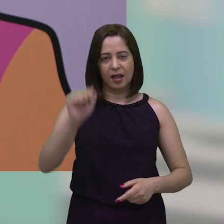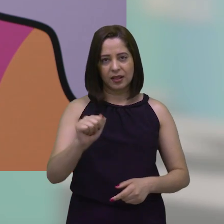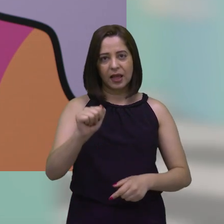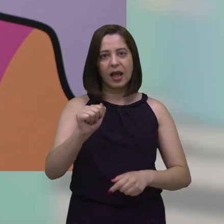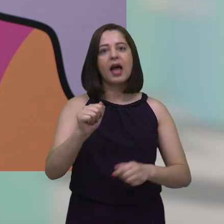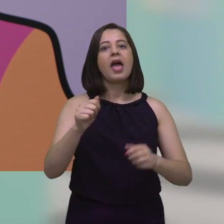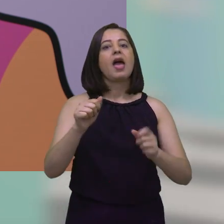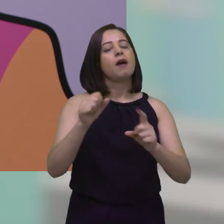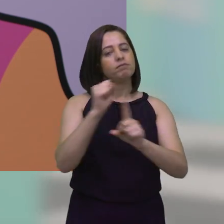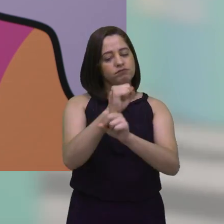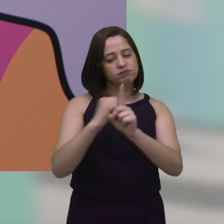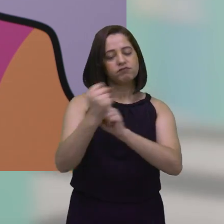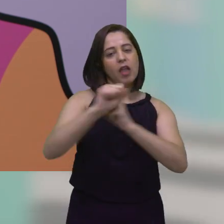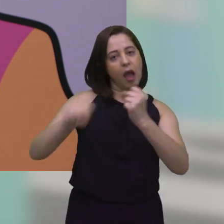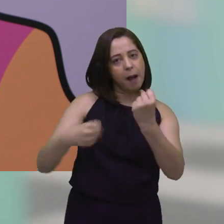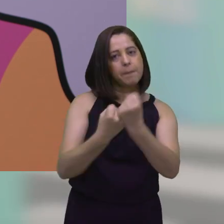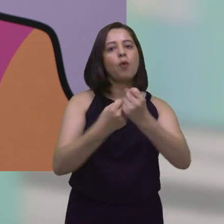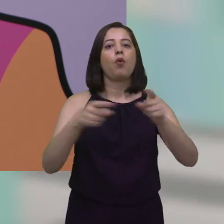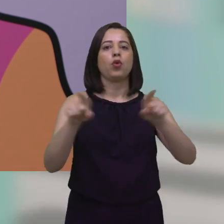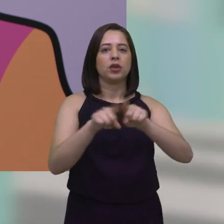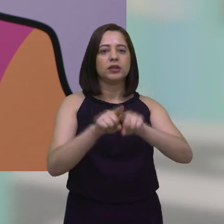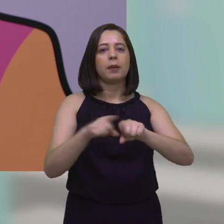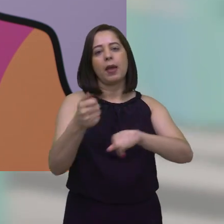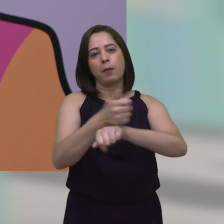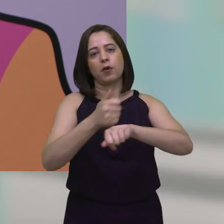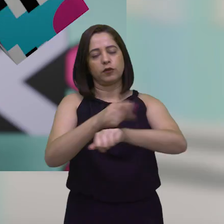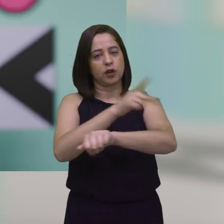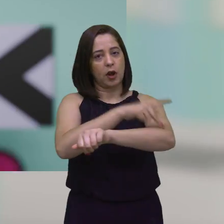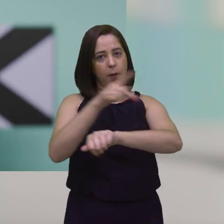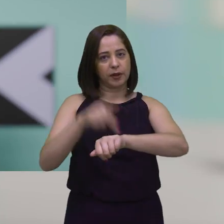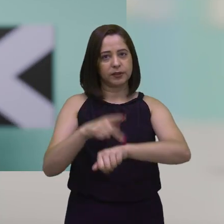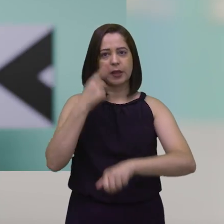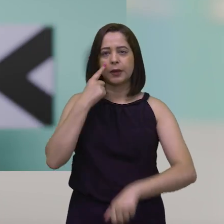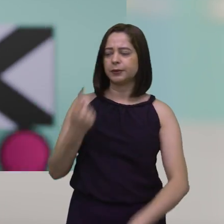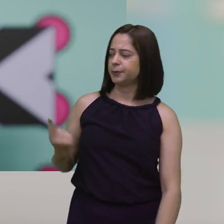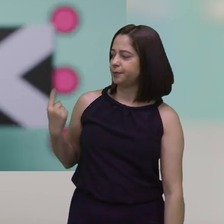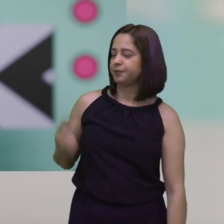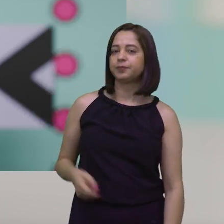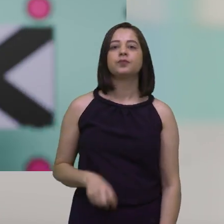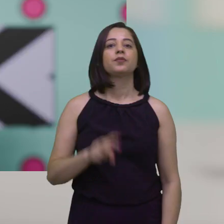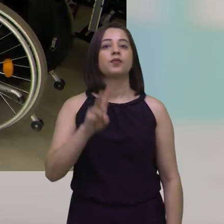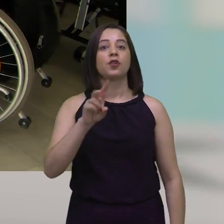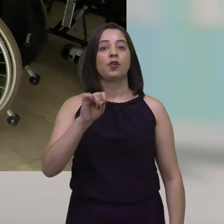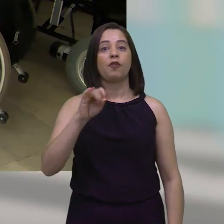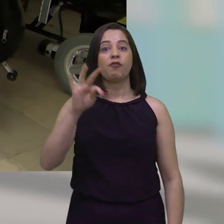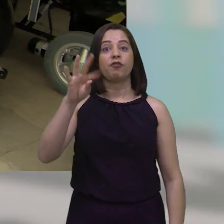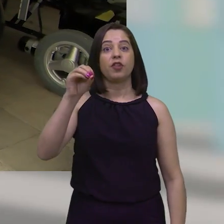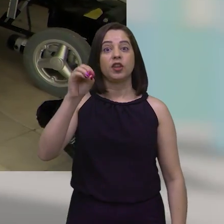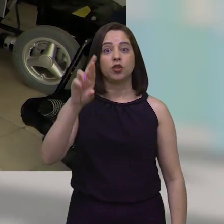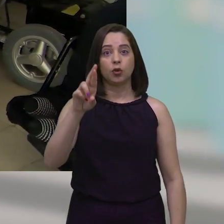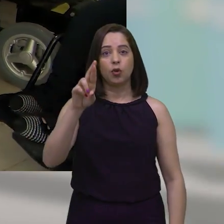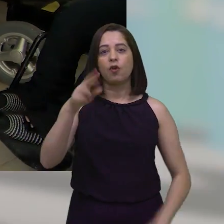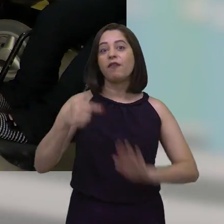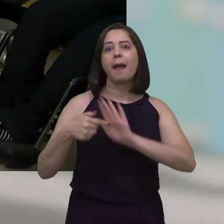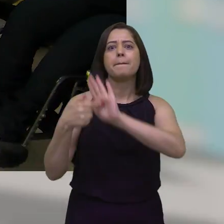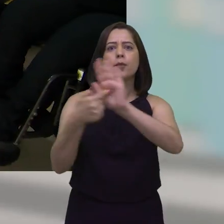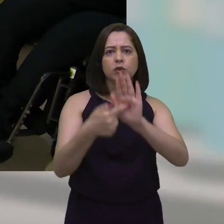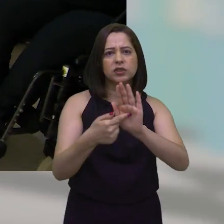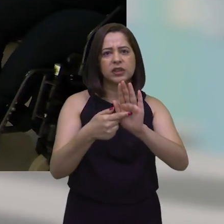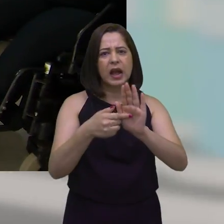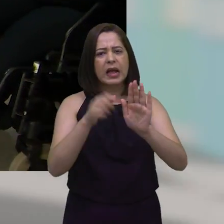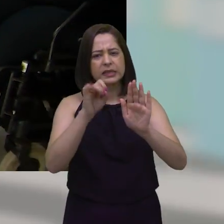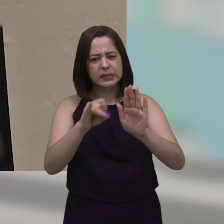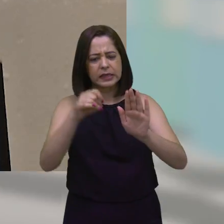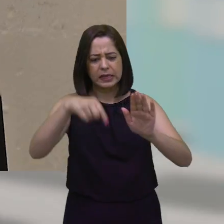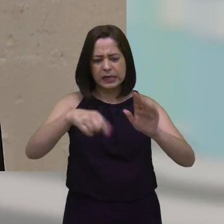pedagoga com muita experiência em políticas públicas de inclusão. No quadro Câmara Repórter, o Vitor Krigor vai explorar como São José